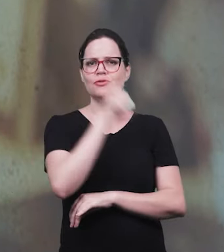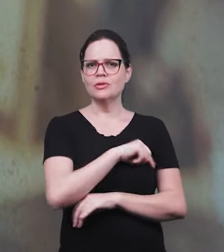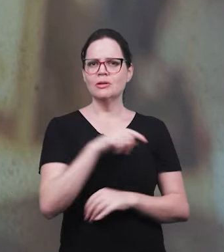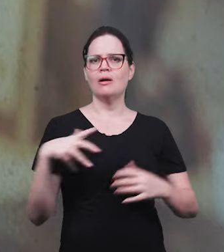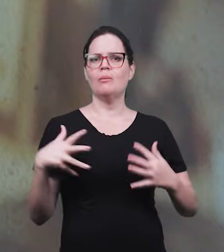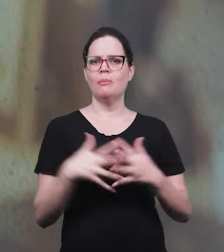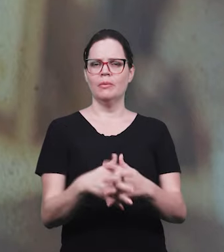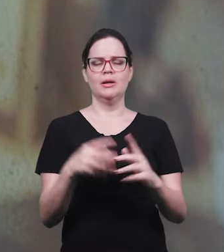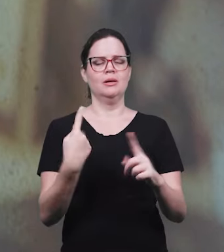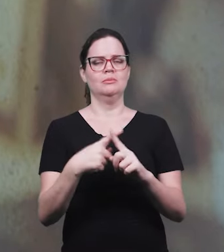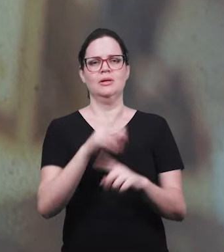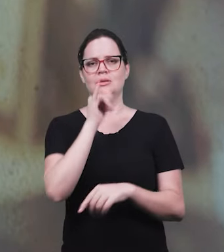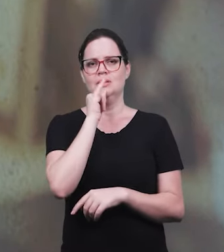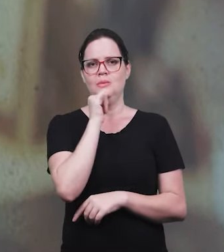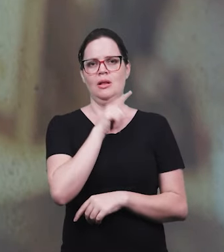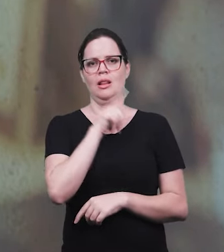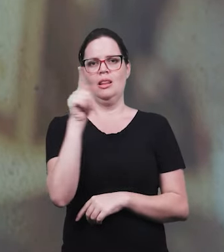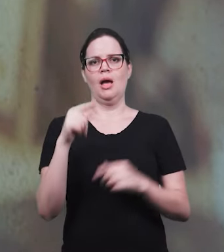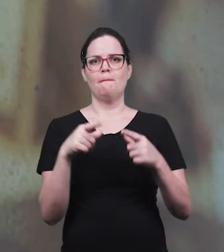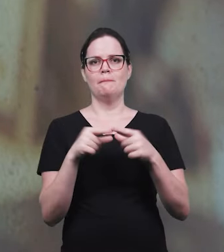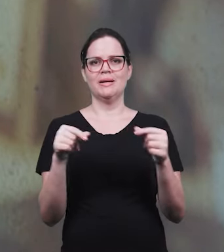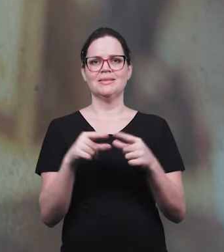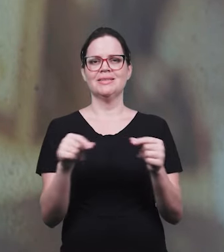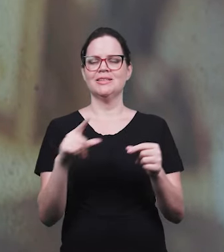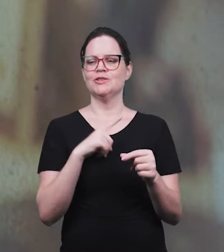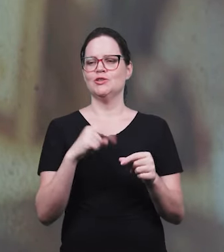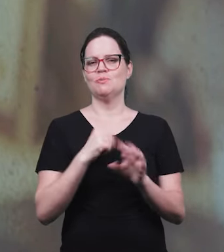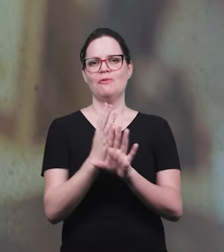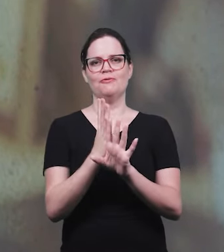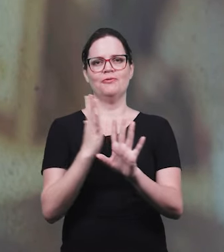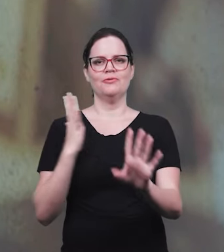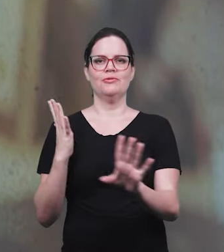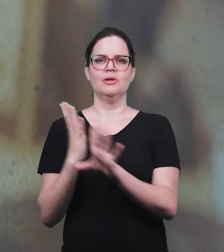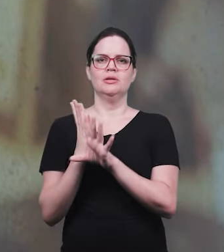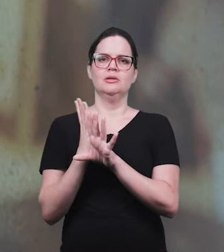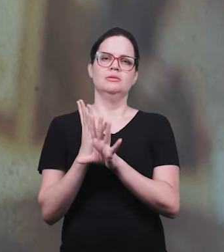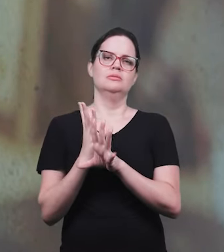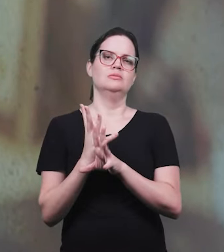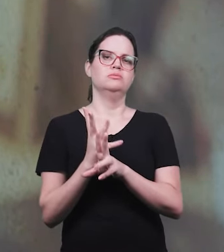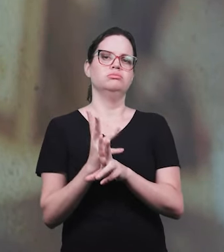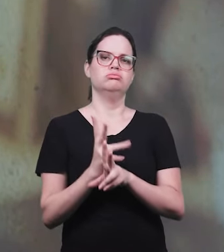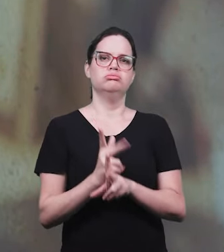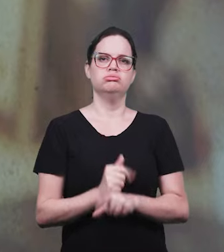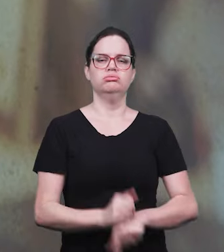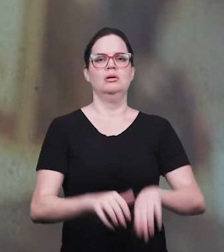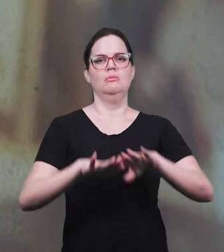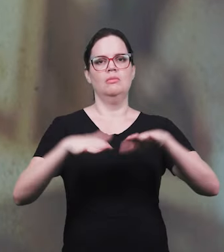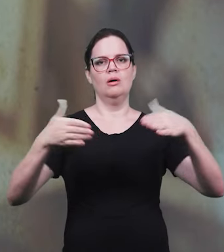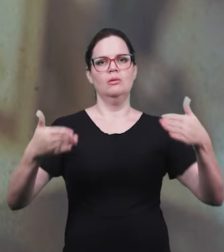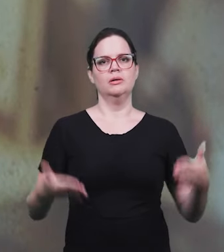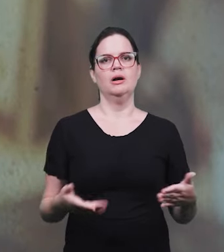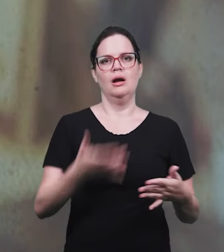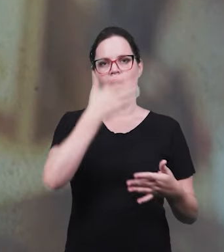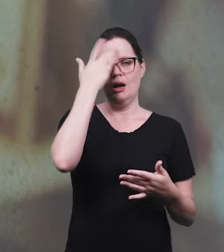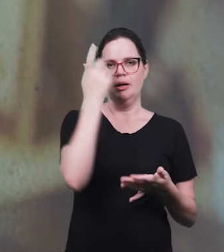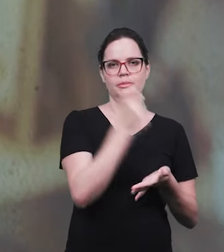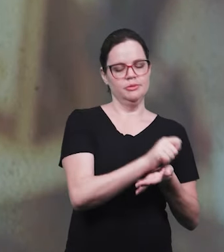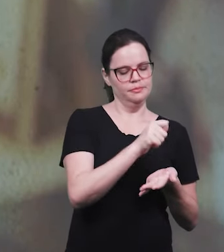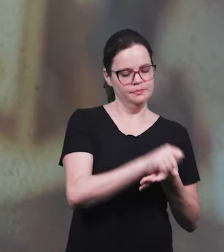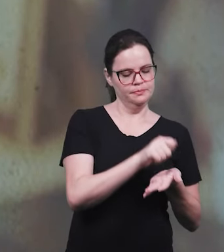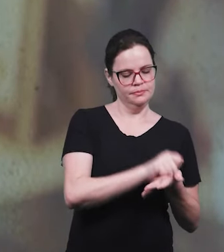Brasília eu tinha que enfrentar uma fila, você entrava num balcão, uma pessoa ia anotar os